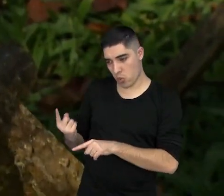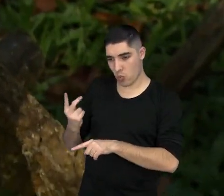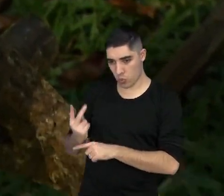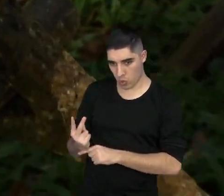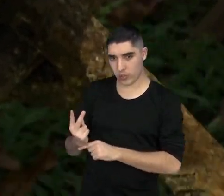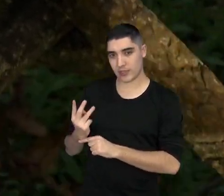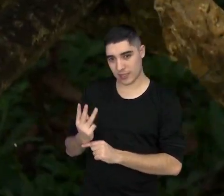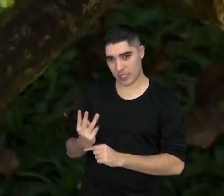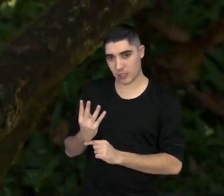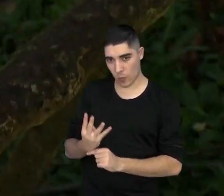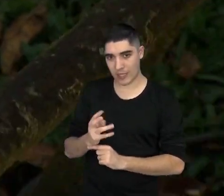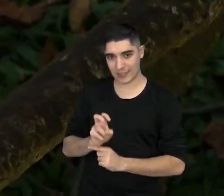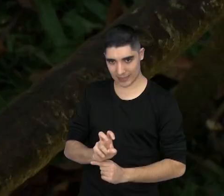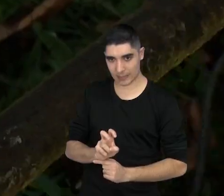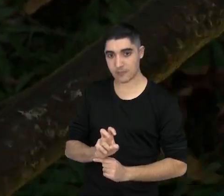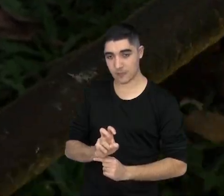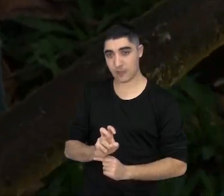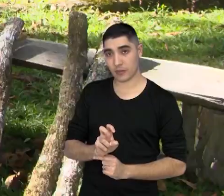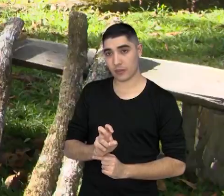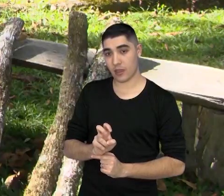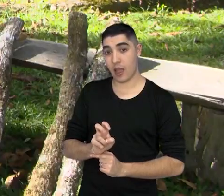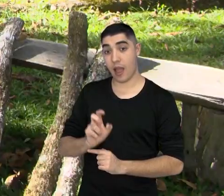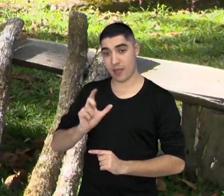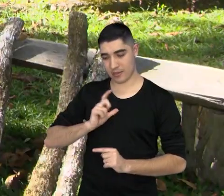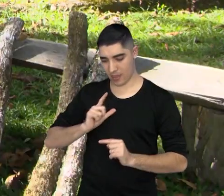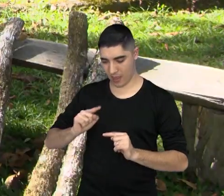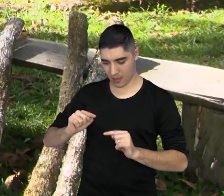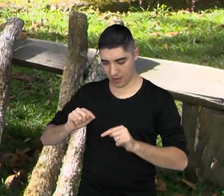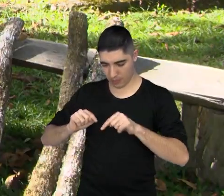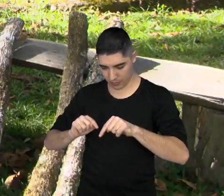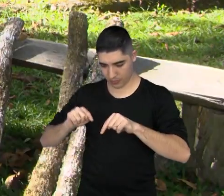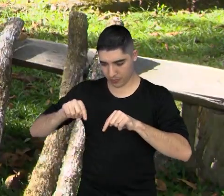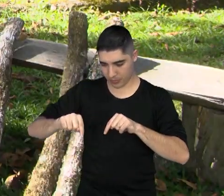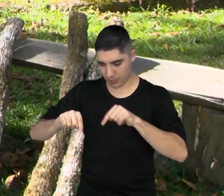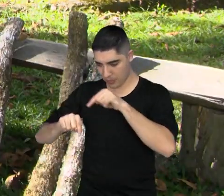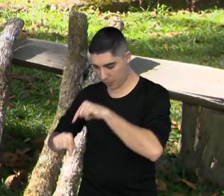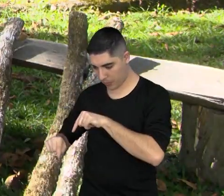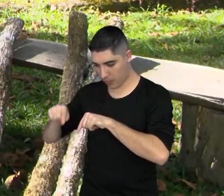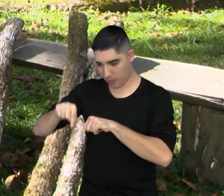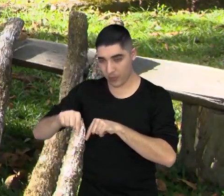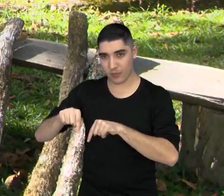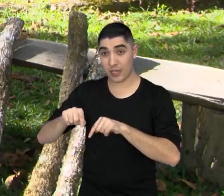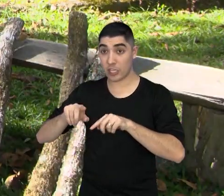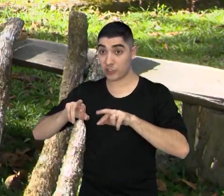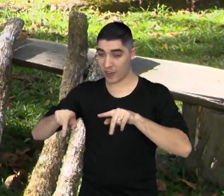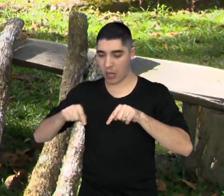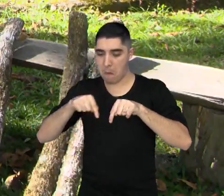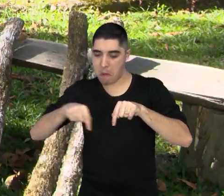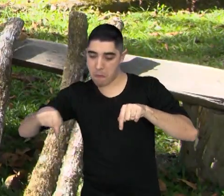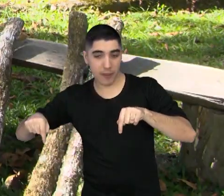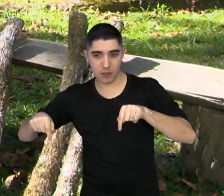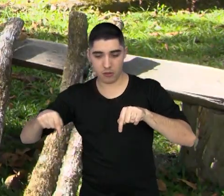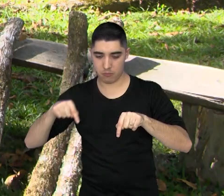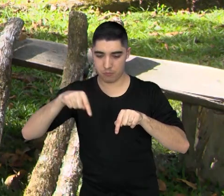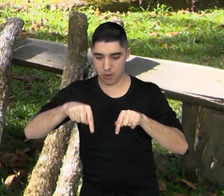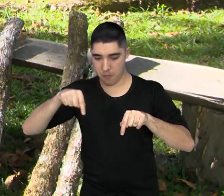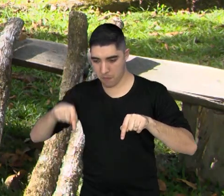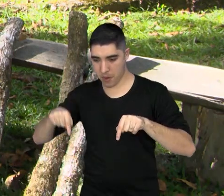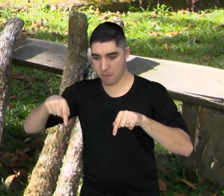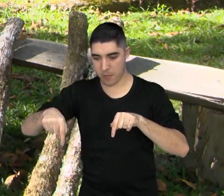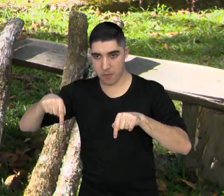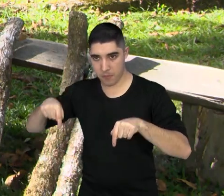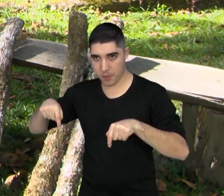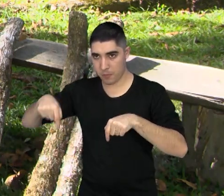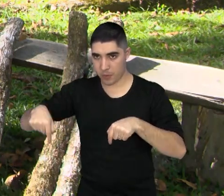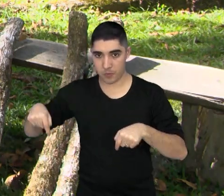você fez 1, 2, 3, 4, 5. Aham. Alternado. Sim, para ter o espaço, que é o espaço que quando ele brotar, né? Agora a próxima linha